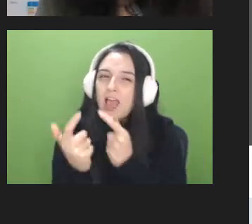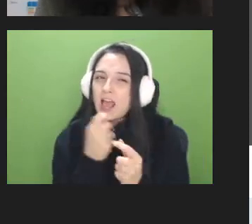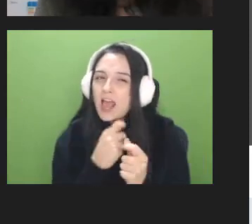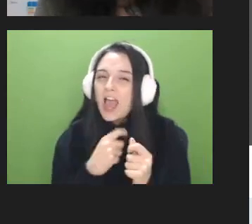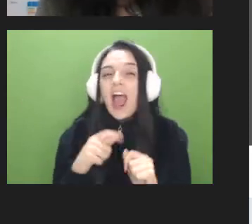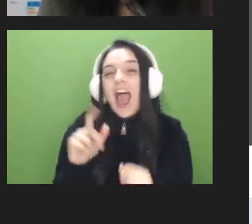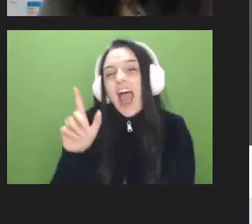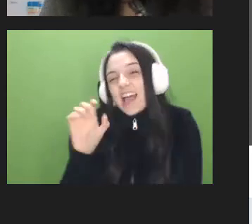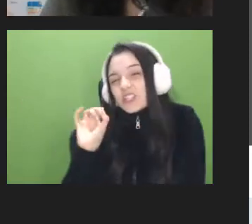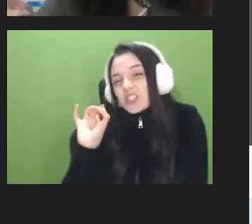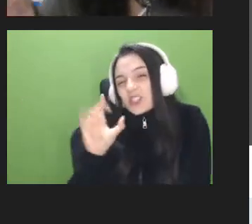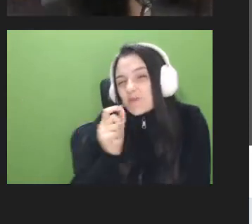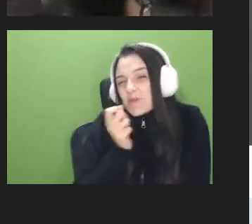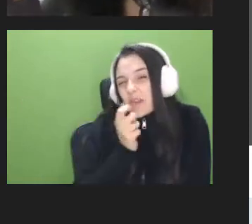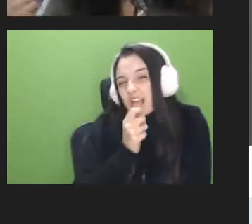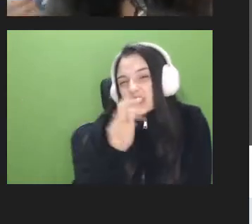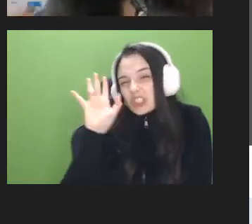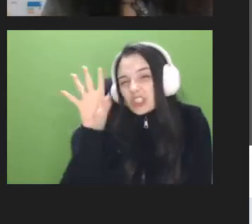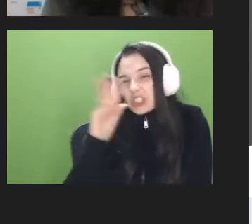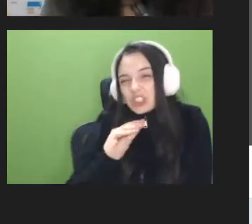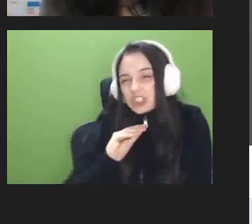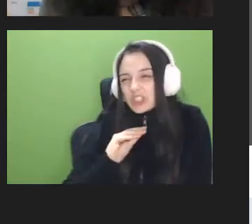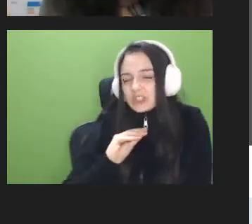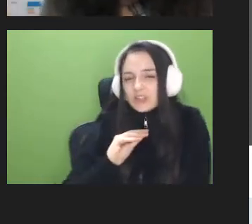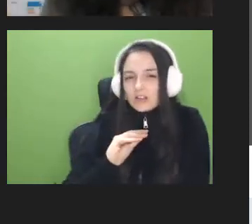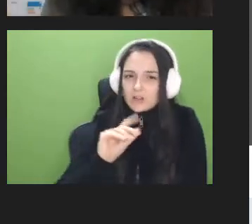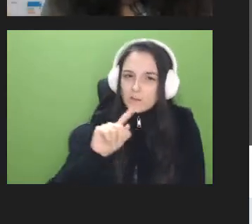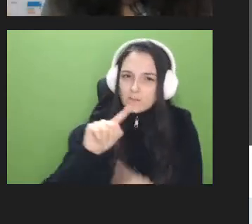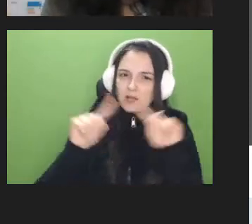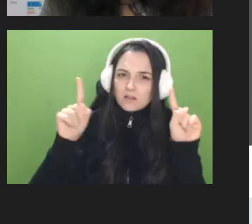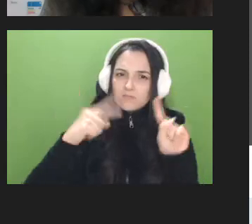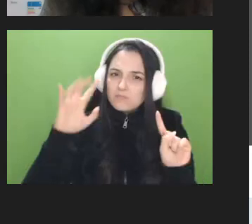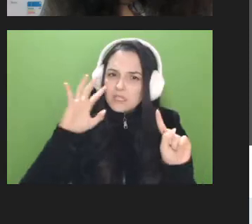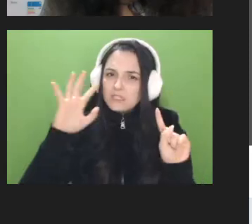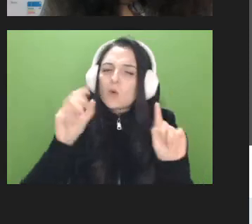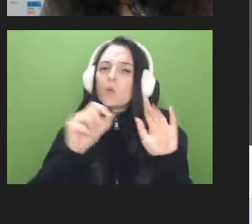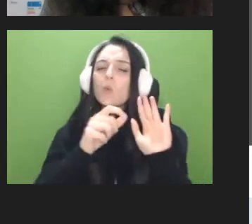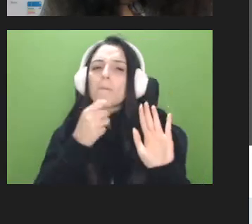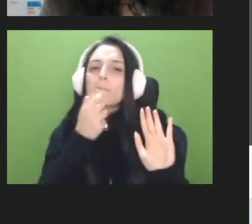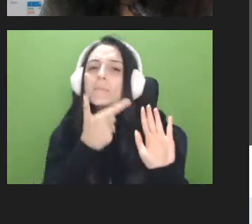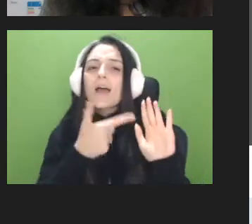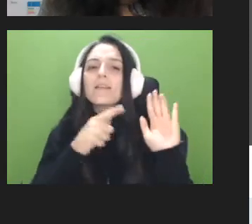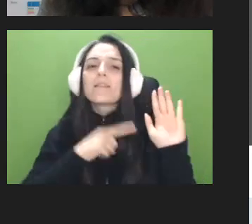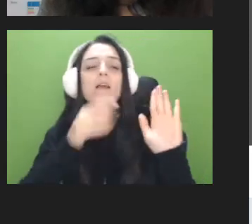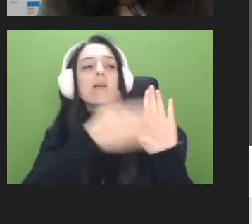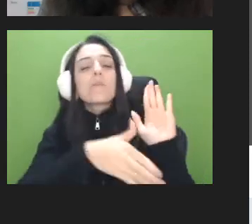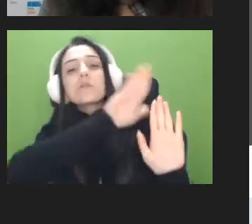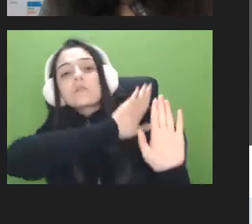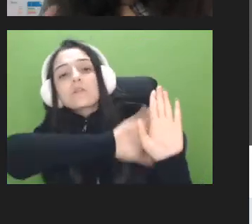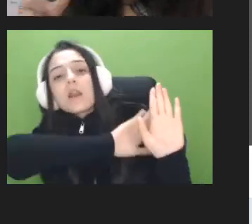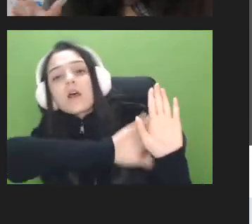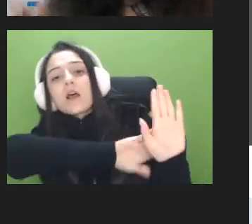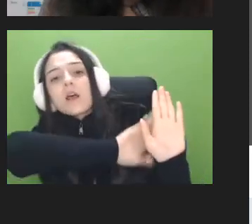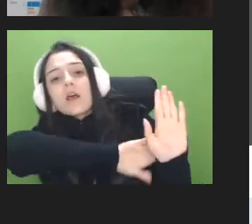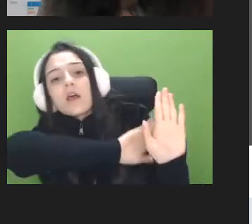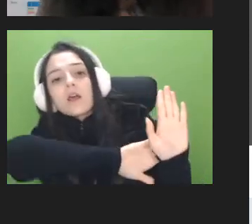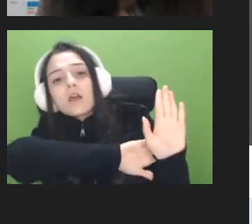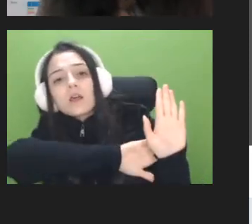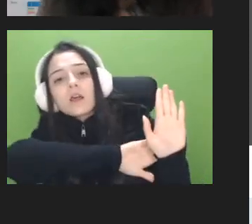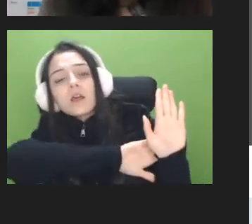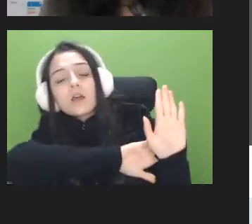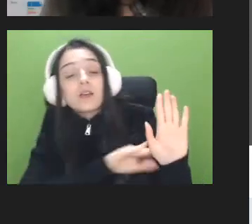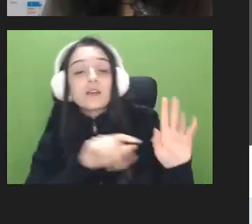uma piadinha, né? Mas vamos pensar o que está por trás, né? Dessas práticas aí. Por que essa temática